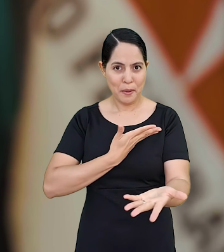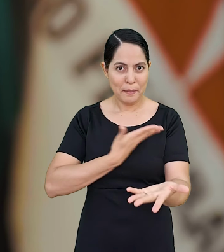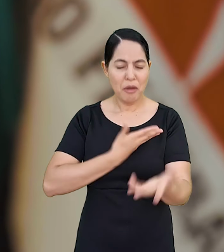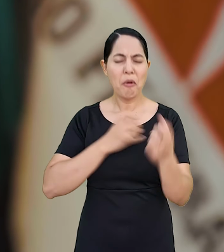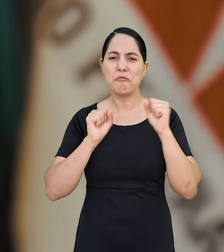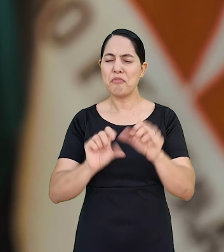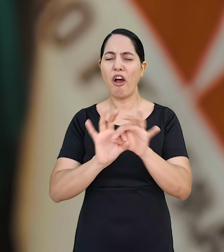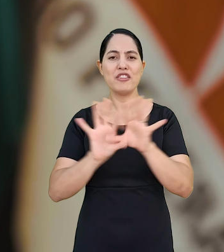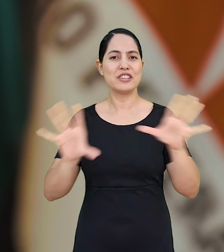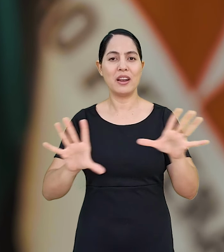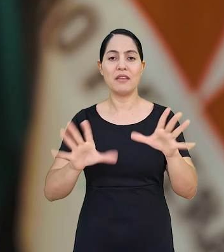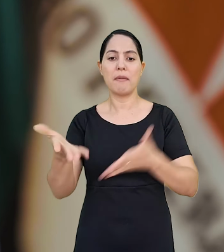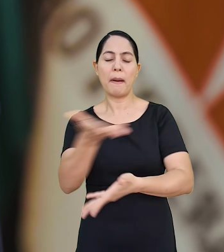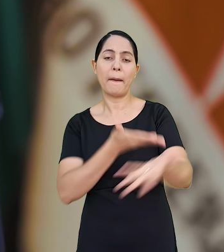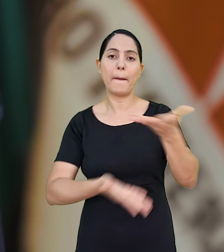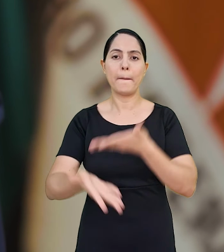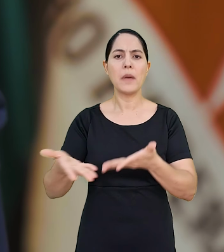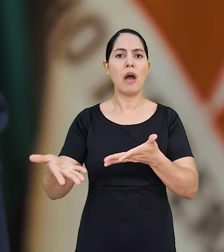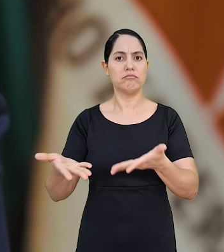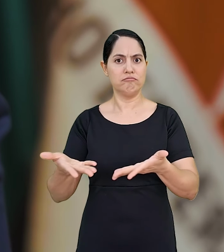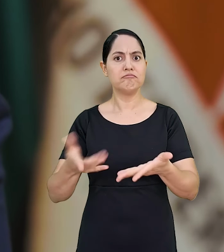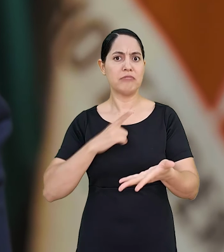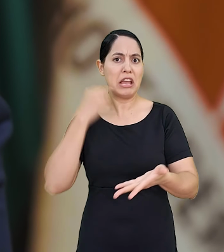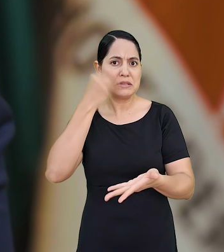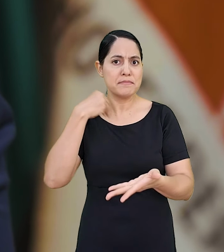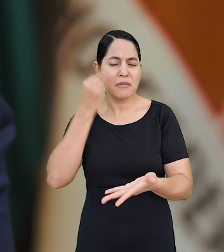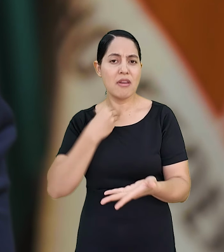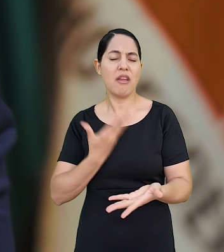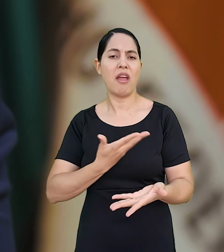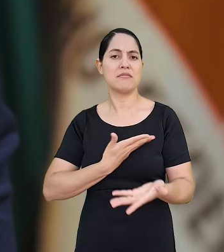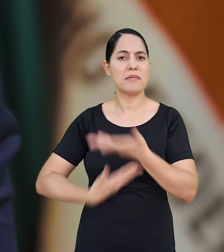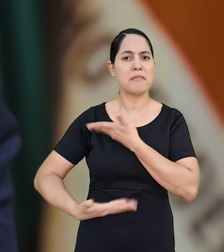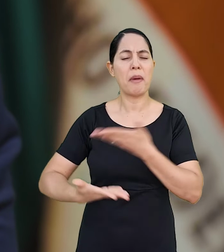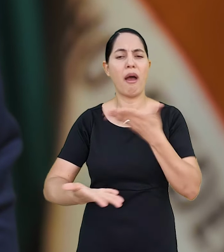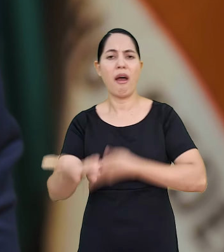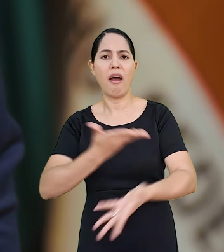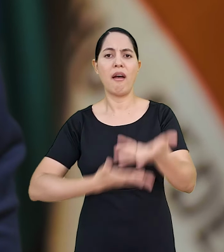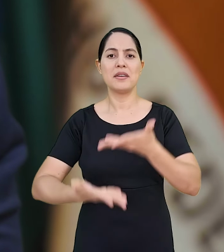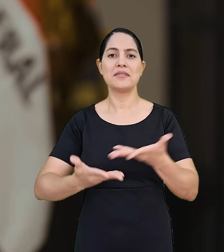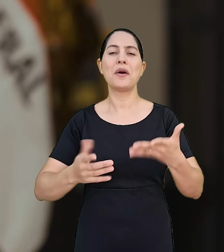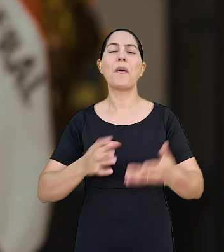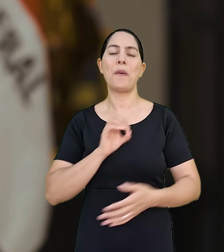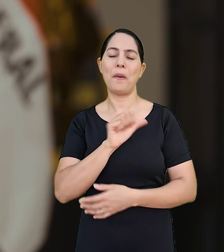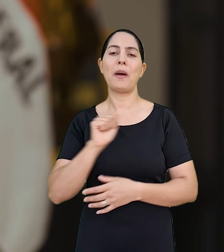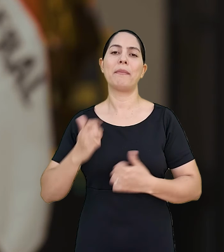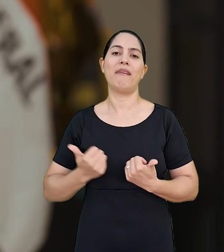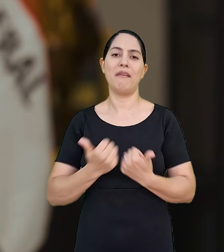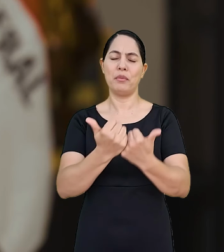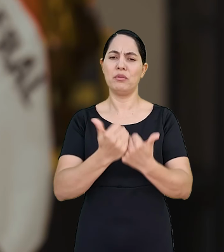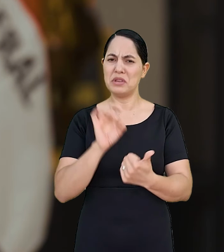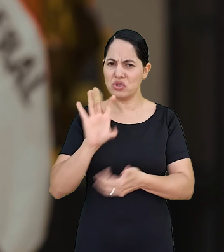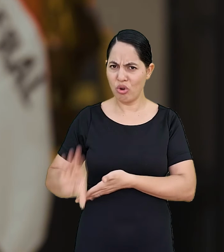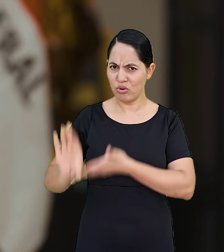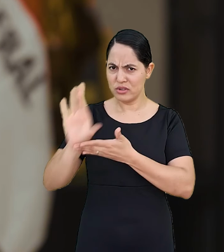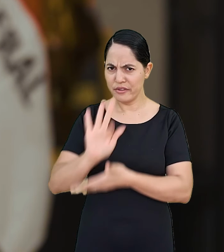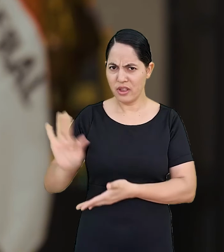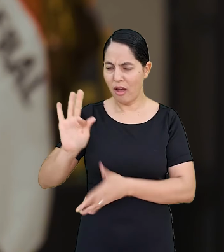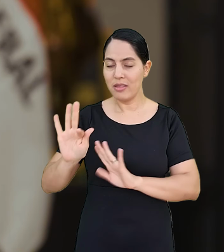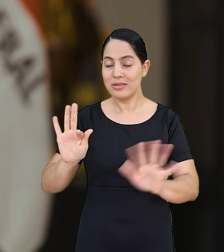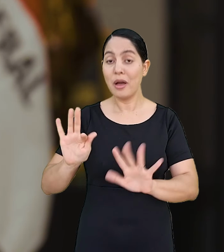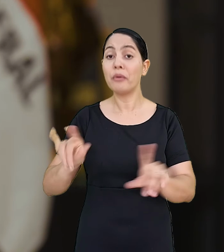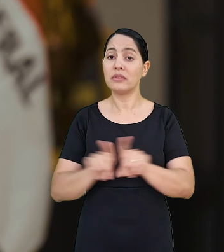isso, incrementar o seu network. Isso tudo num espaço preparado pela Ordem dos Advogados do Brasil, não só no Conselho Federal, como nas